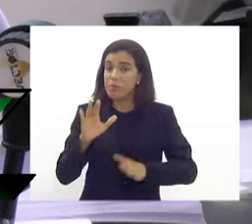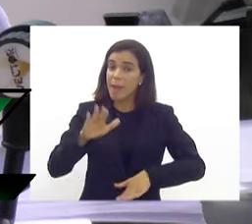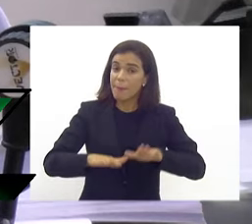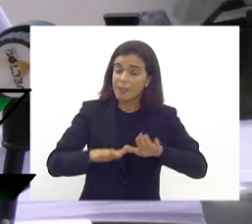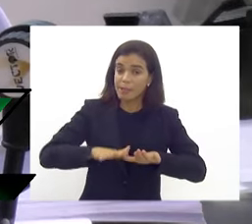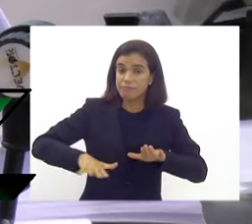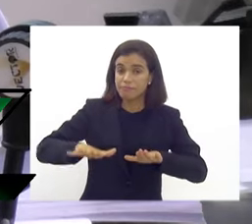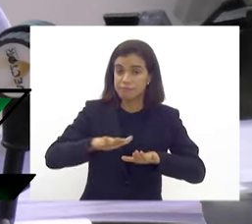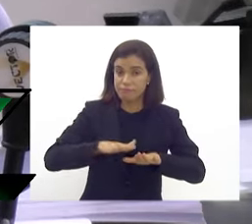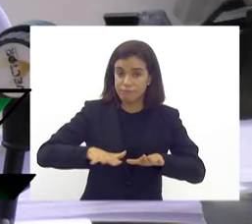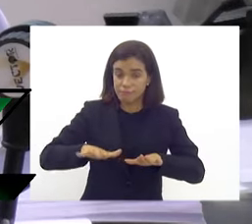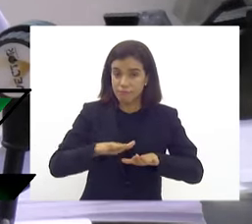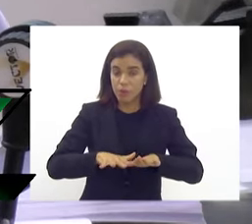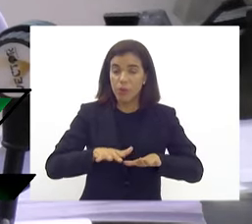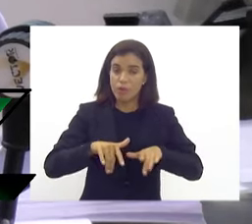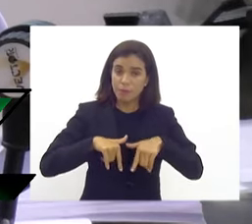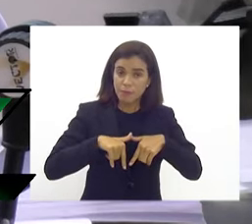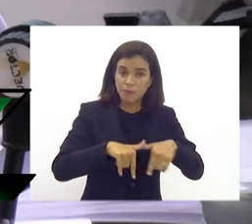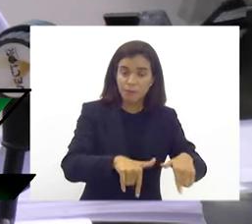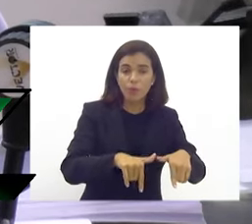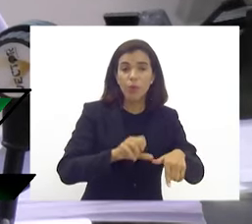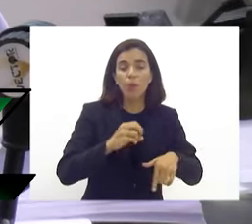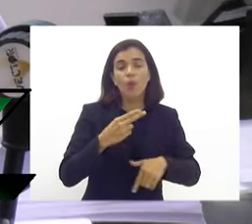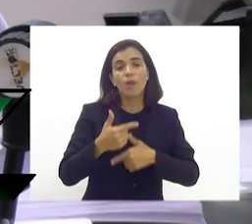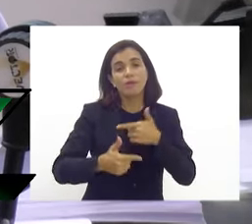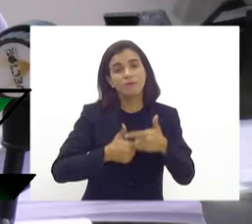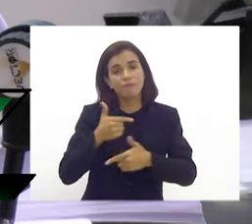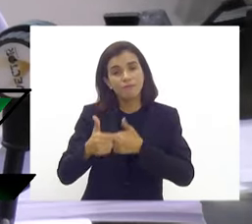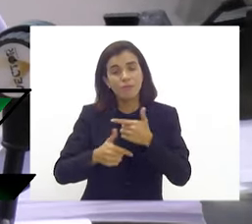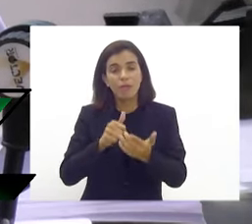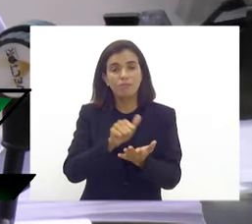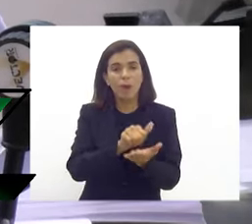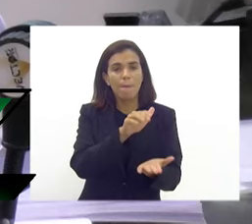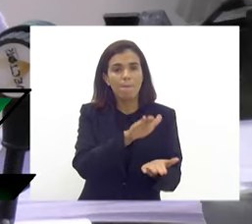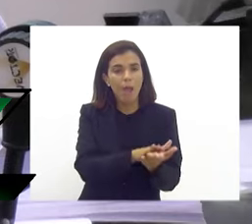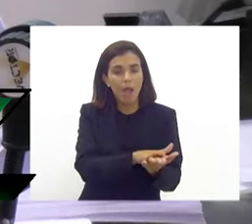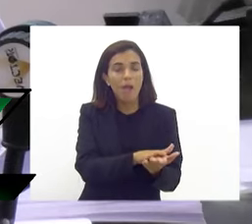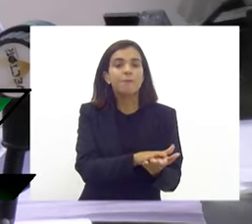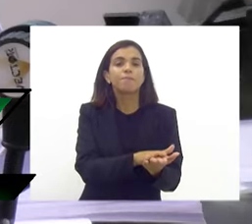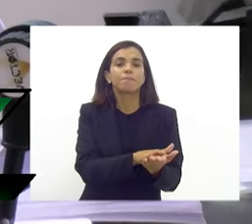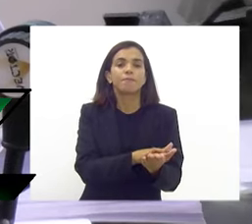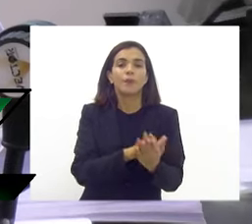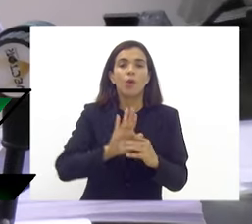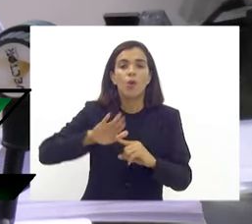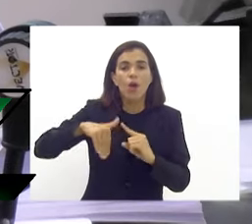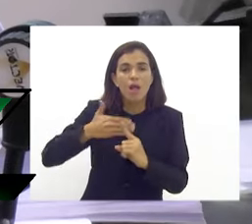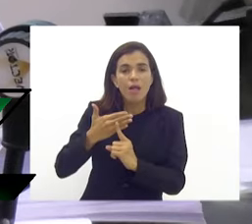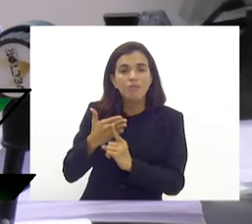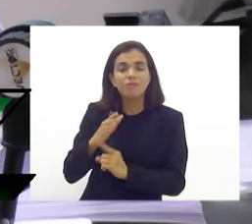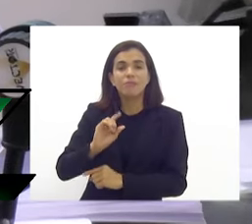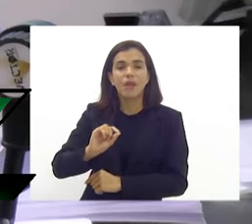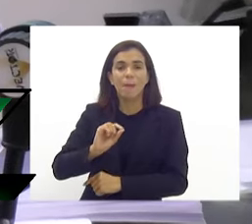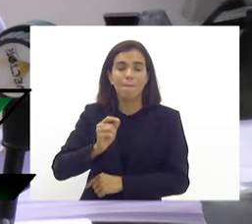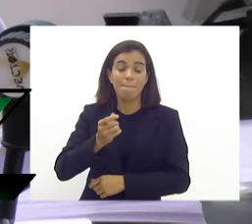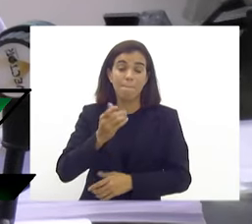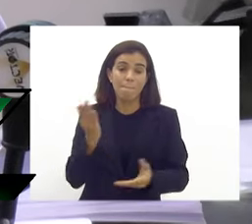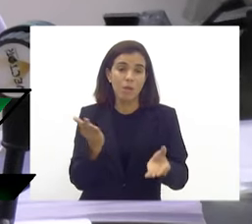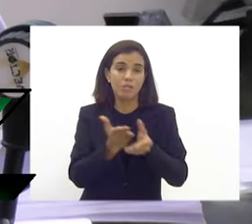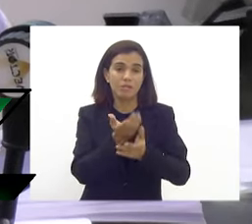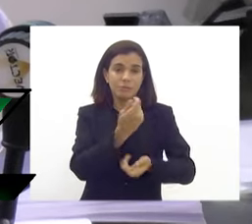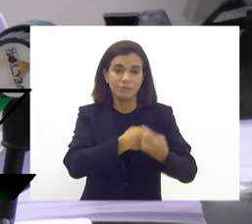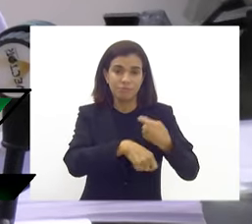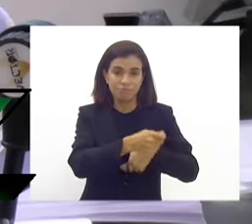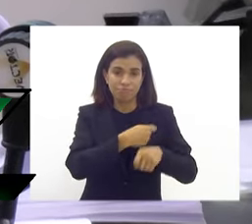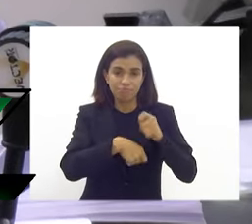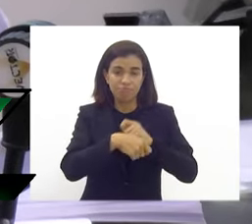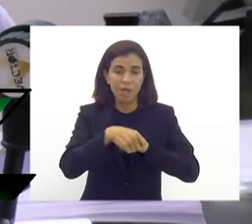de um empreendimento ou atividade lavar um auto de infração ambiental estará processo administrativo para apuração das